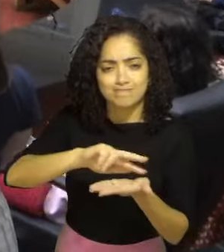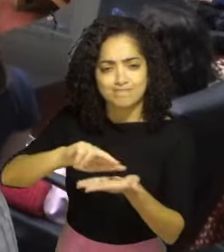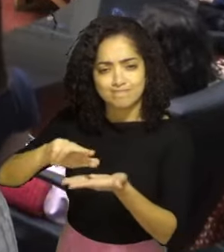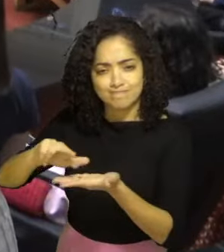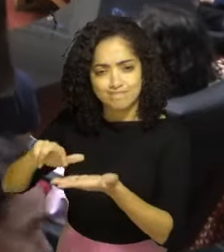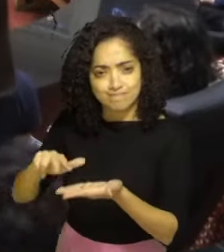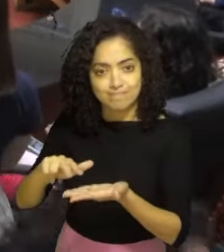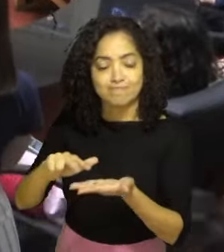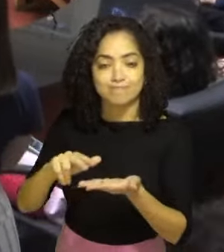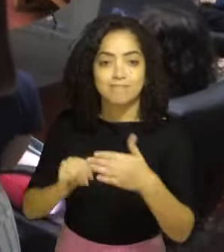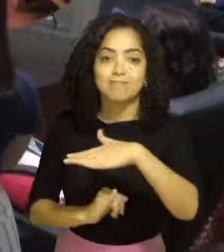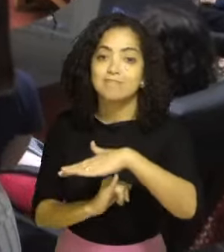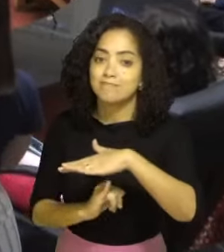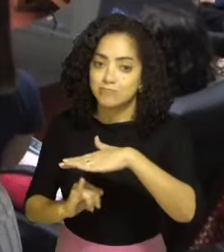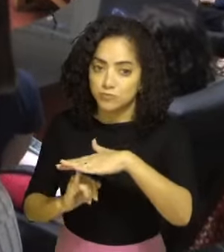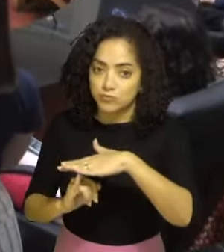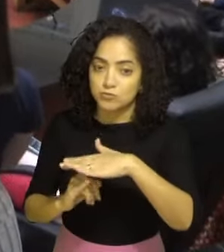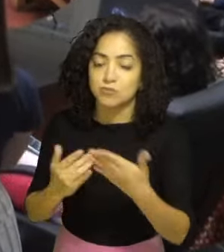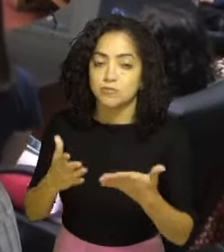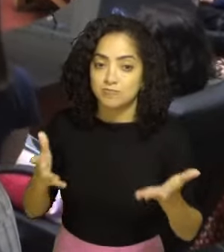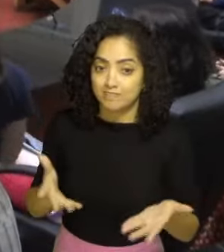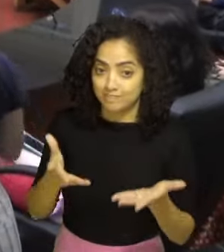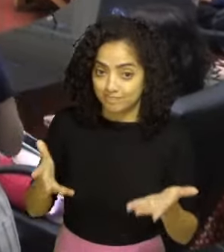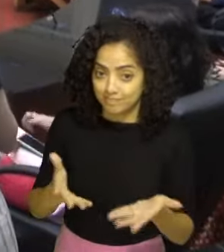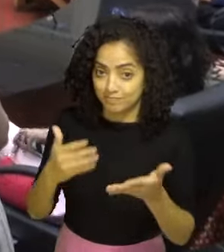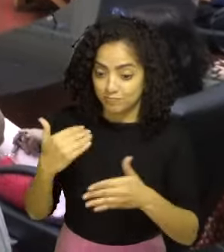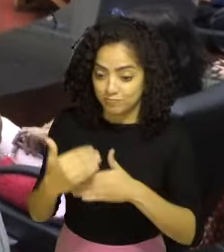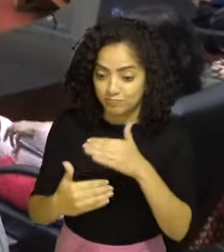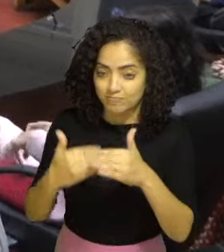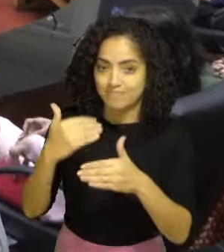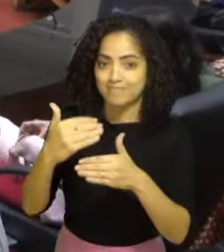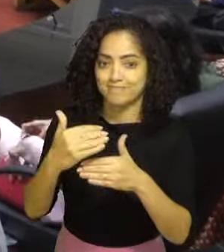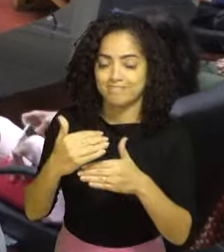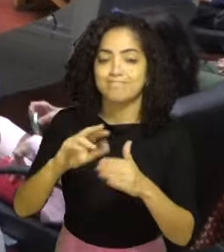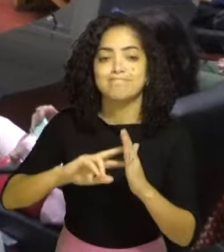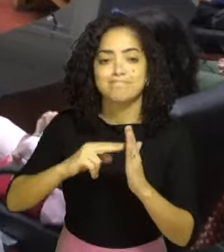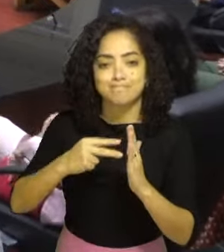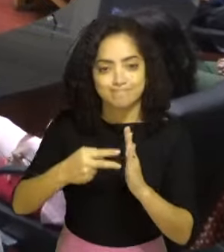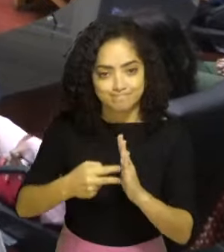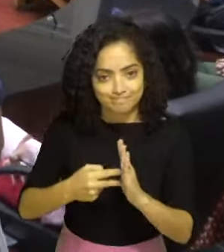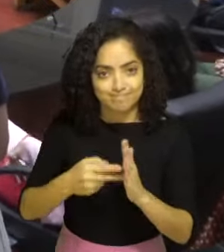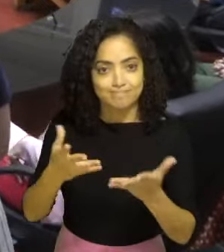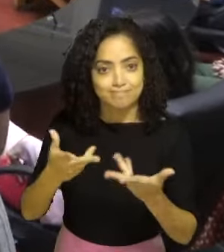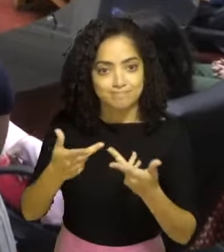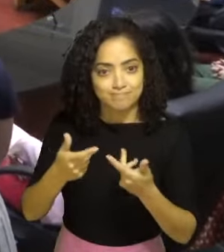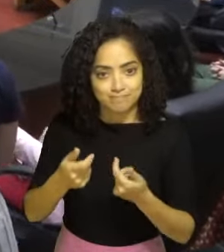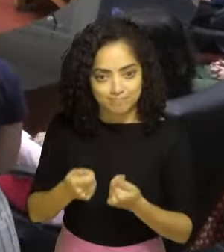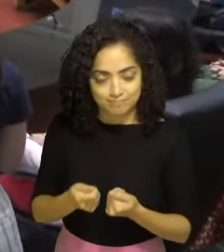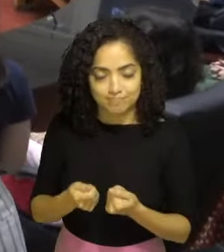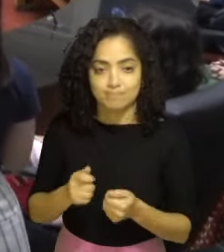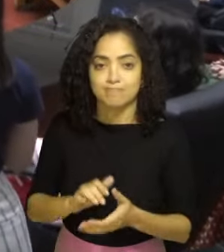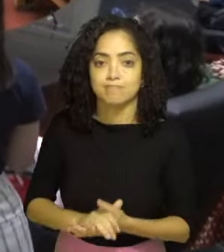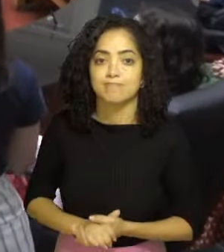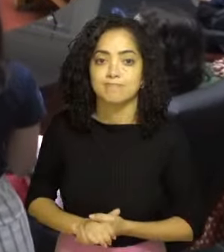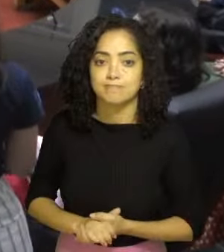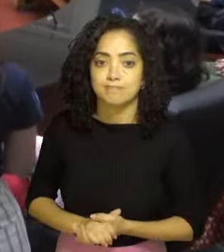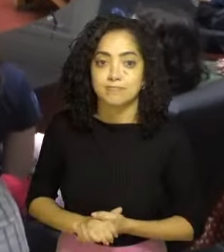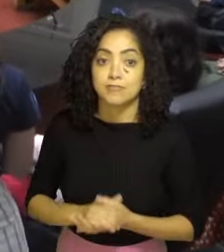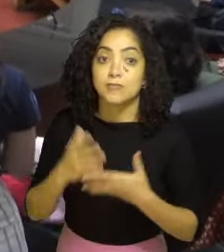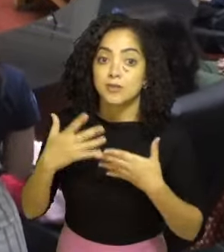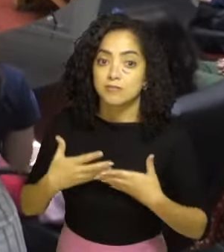e instituições, impulsionando avanços significativos em suas respectivas áreas e